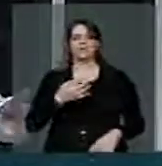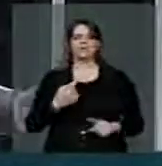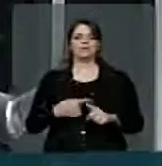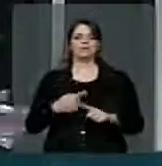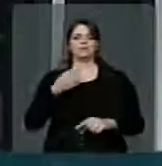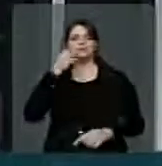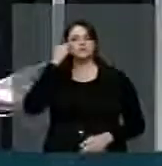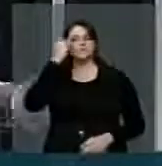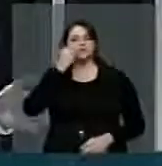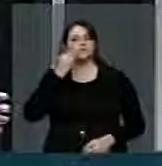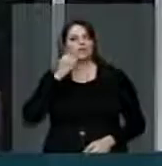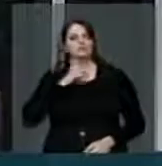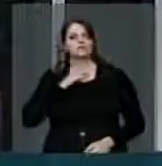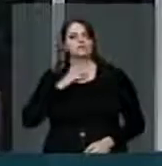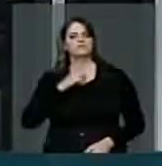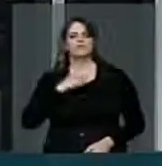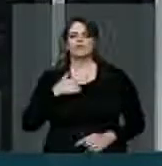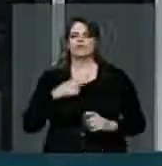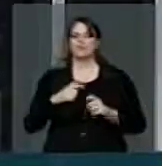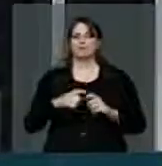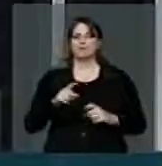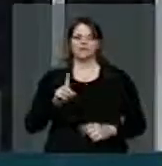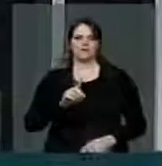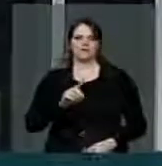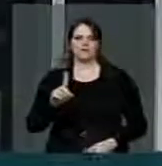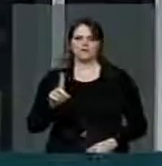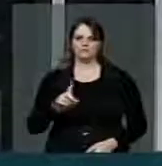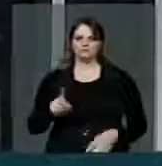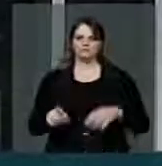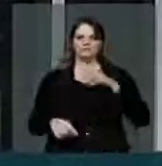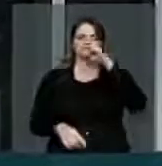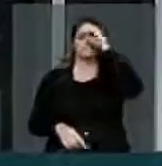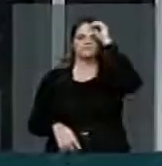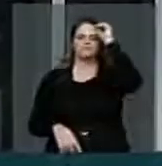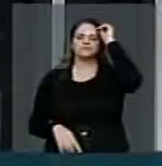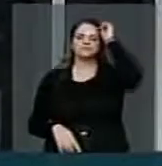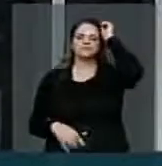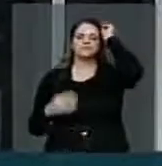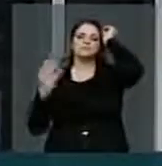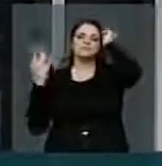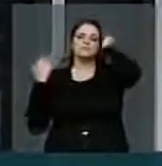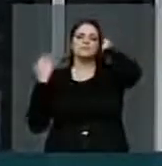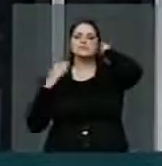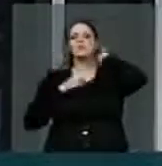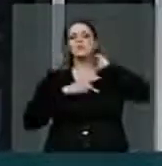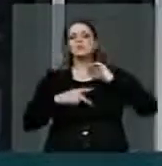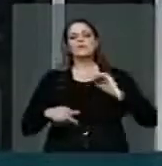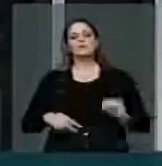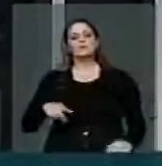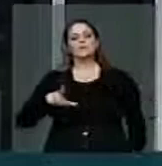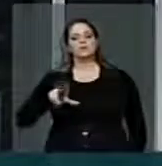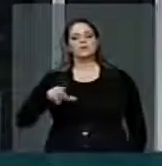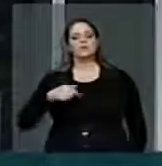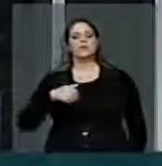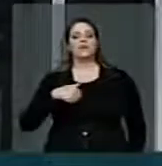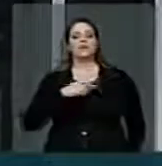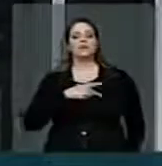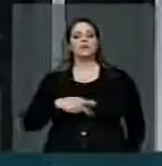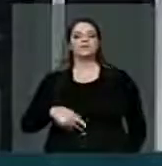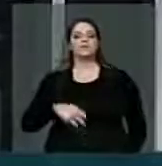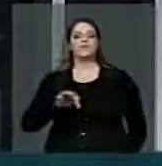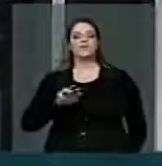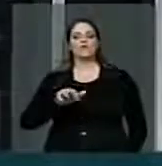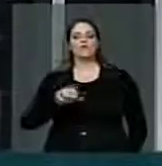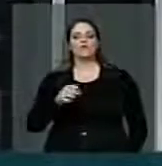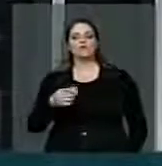Pela minha vivência, eu não sou médico, mas tive a oportunidade do governo do presidente Lula presidir a Fundação Nacional de Saúde,